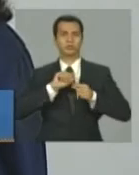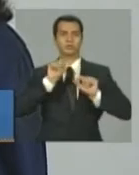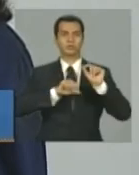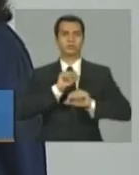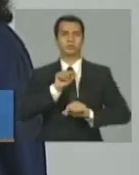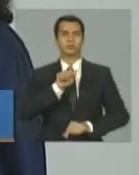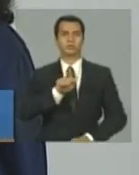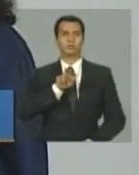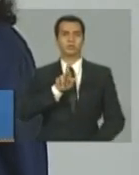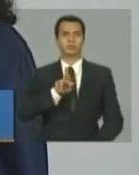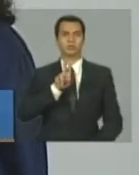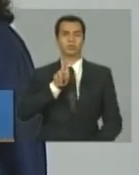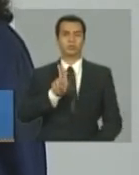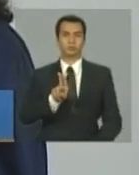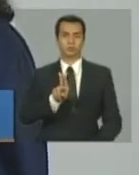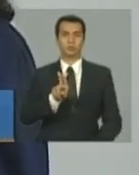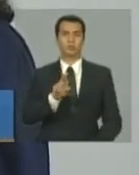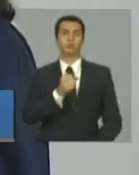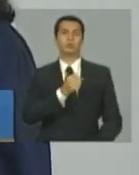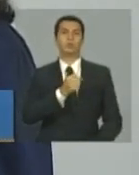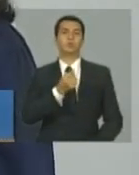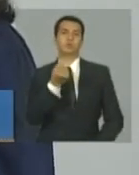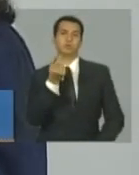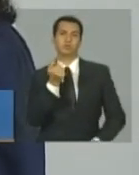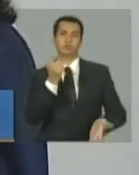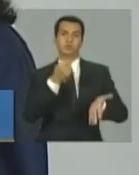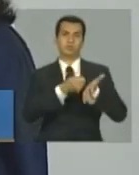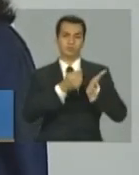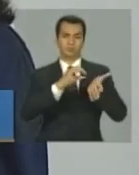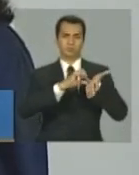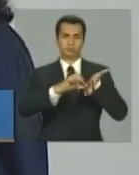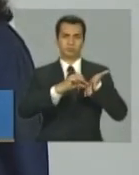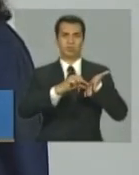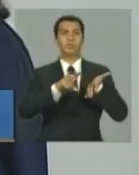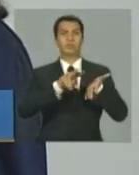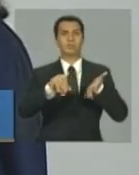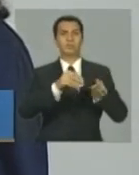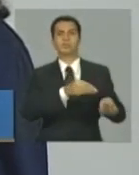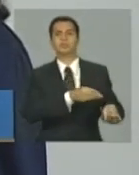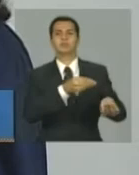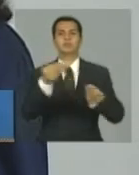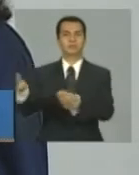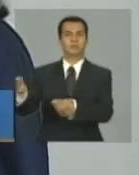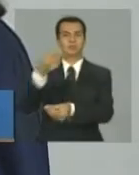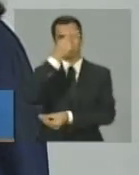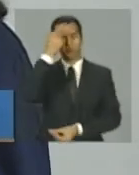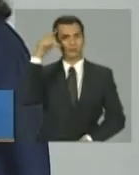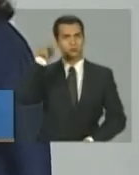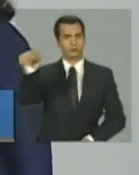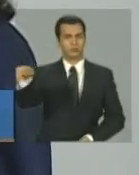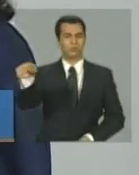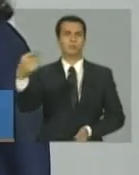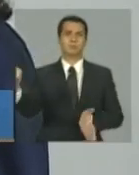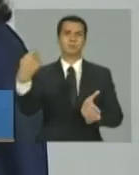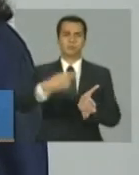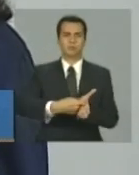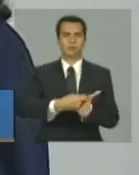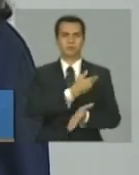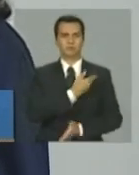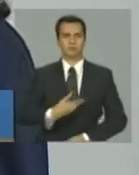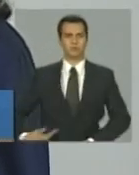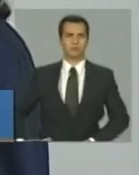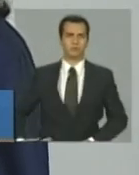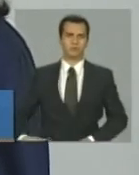guia de recolhimento da união com o valor e essa guia vai ser encaminhada diretamente à casa do denunciado para que ele devolvesse os valores